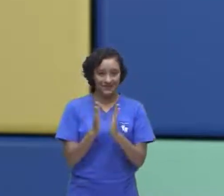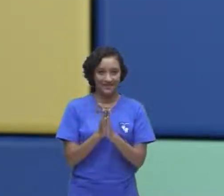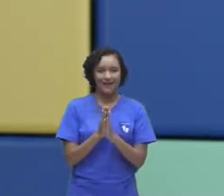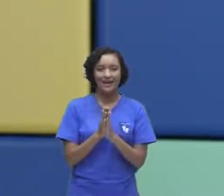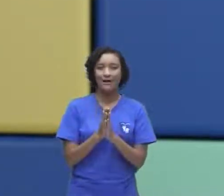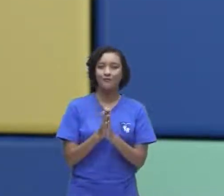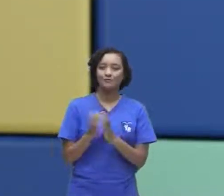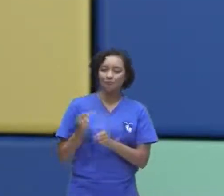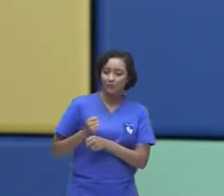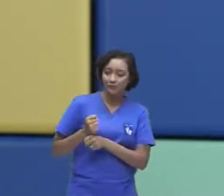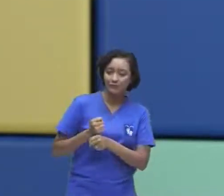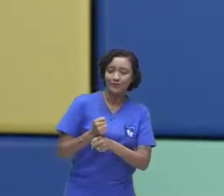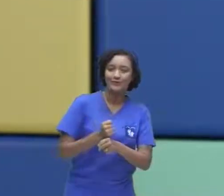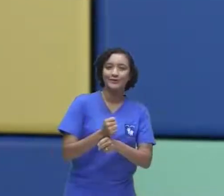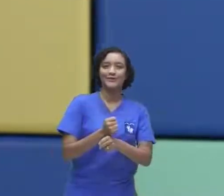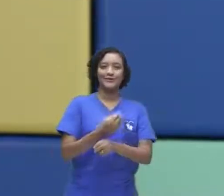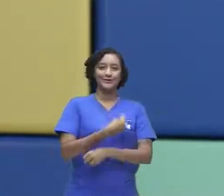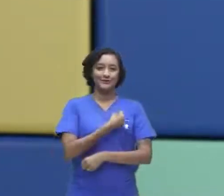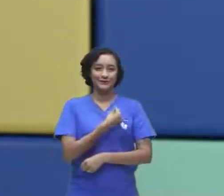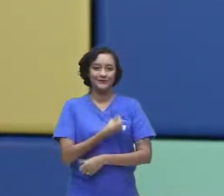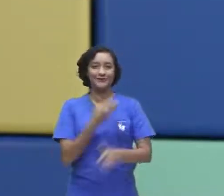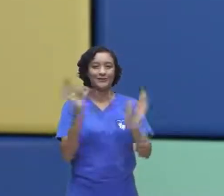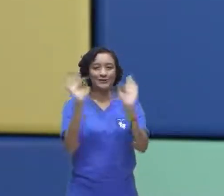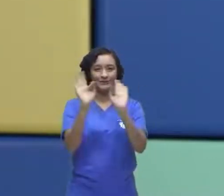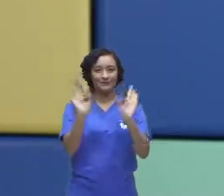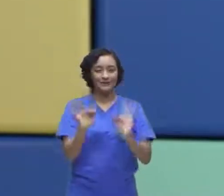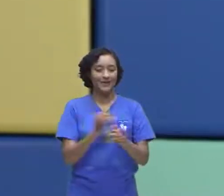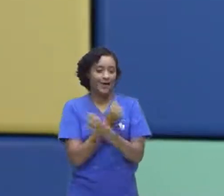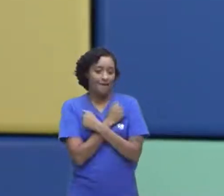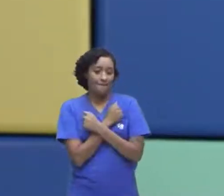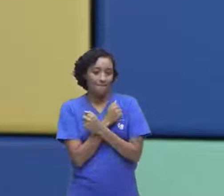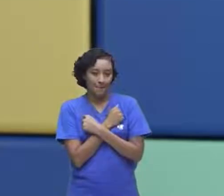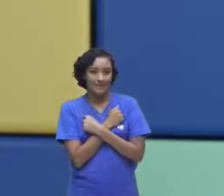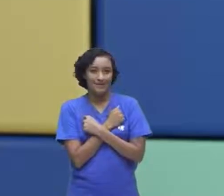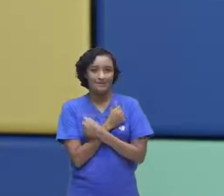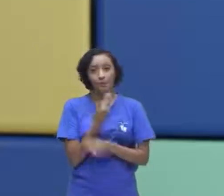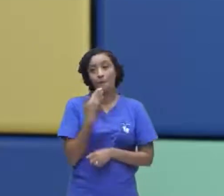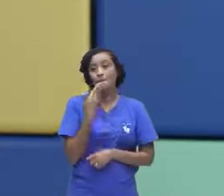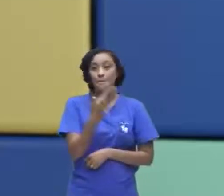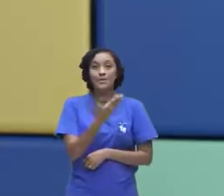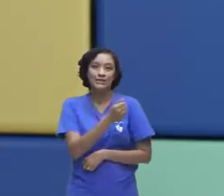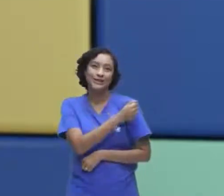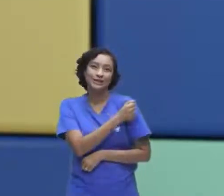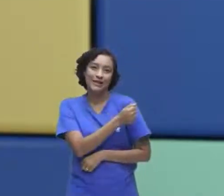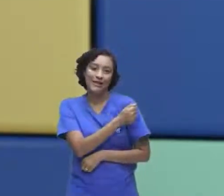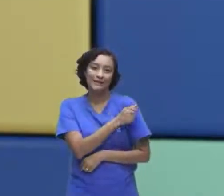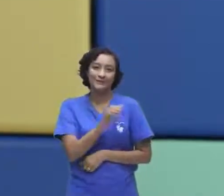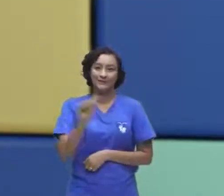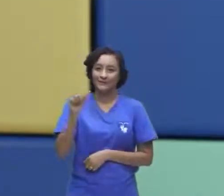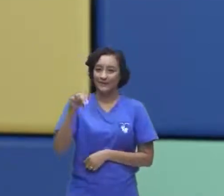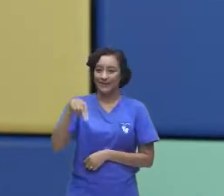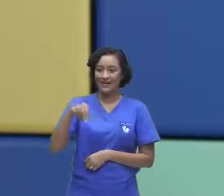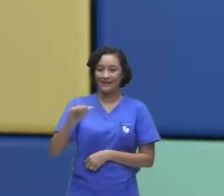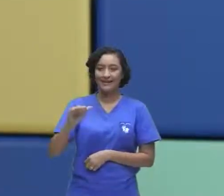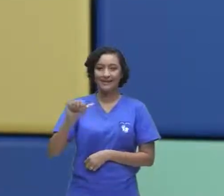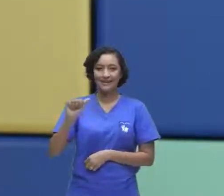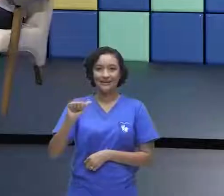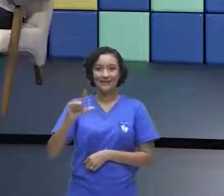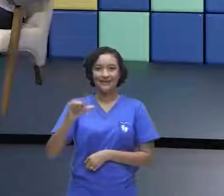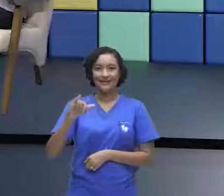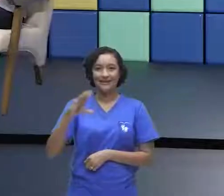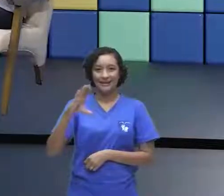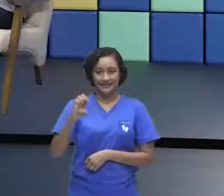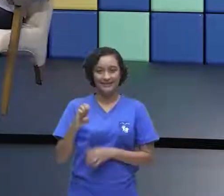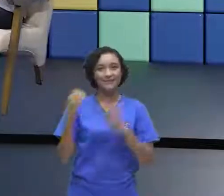muita felicidade. Então fica aqui o nosso abraço, homenagem, pedido aí da nossa aluna, Ana Alice, um abraço para todas vocês, tá bom? Parabéns, Ana